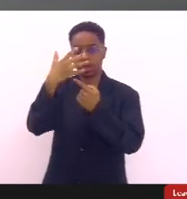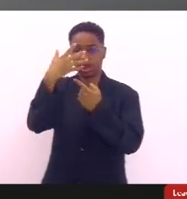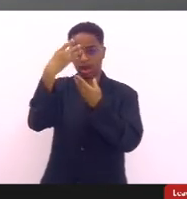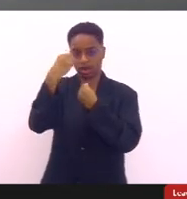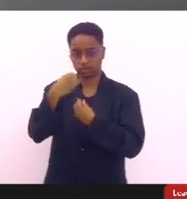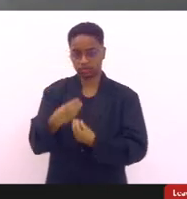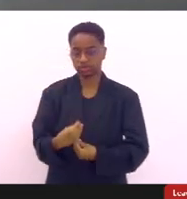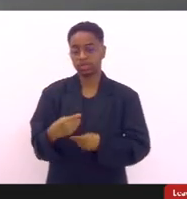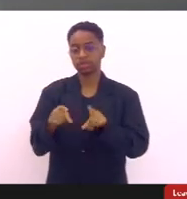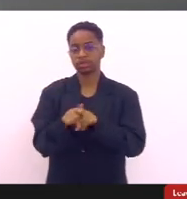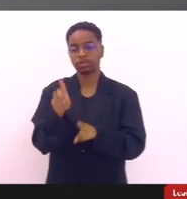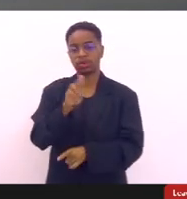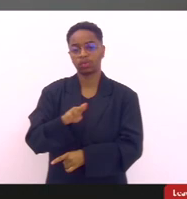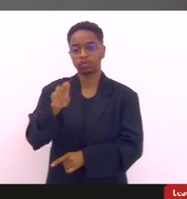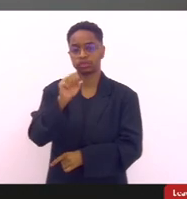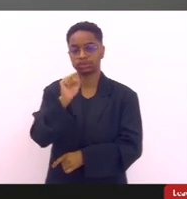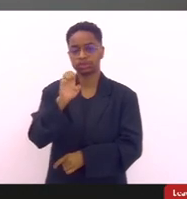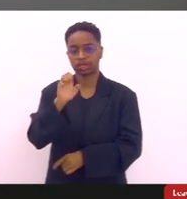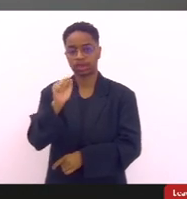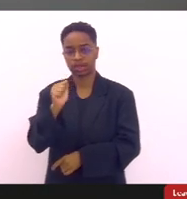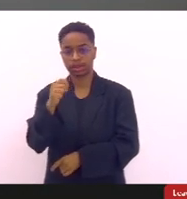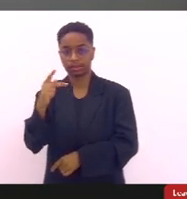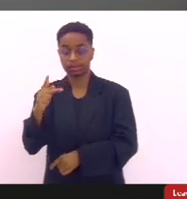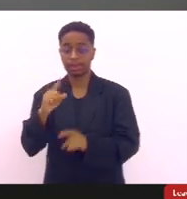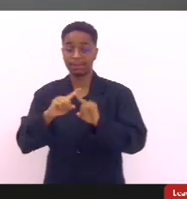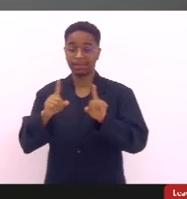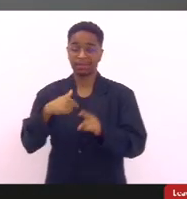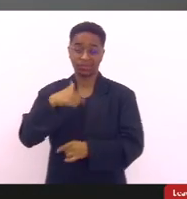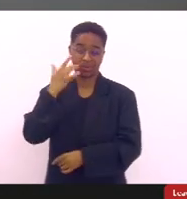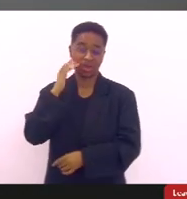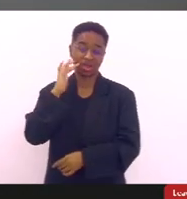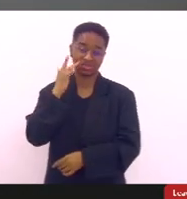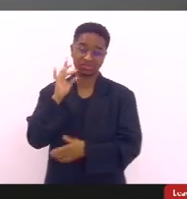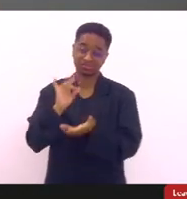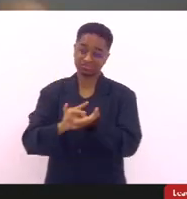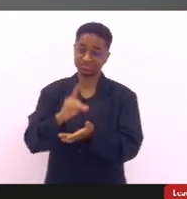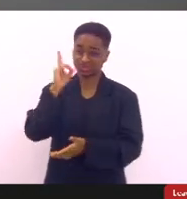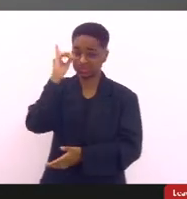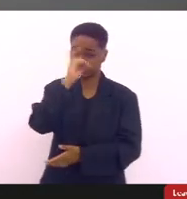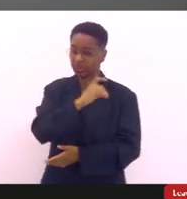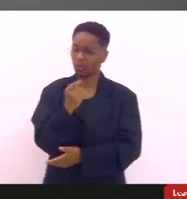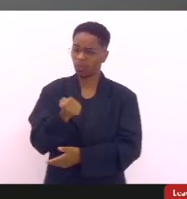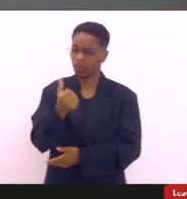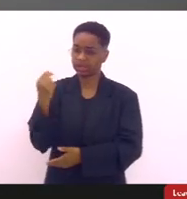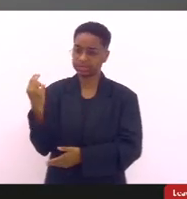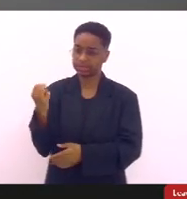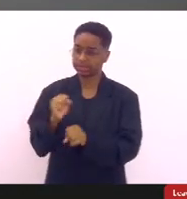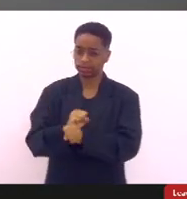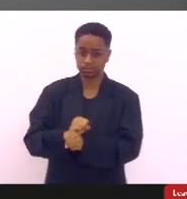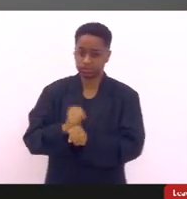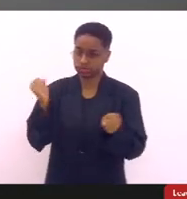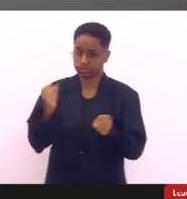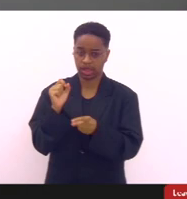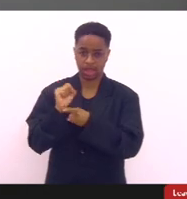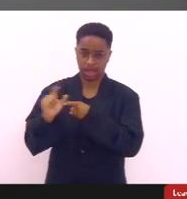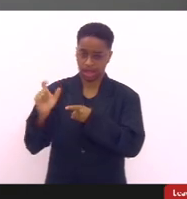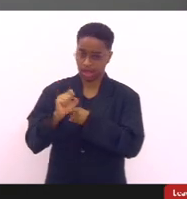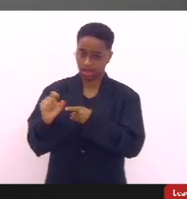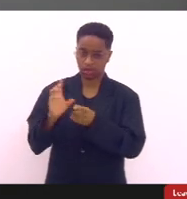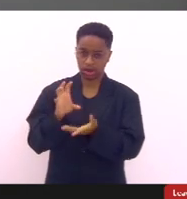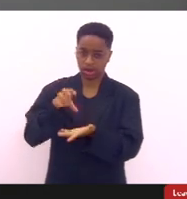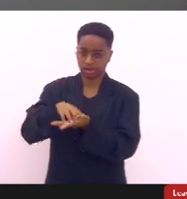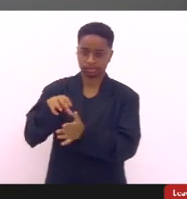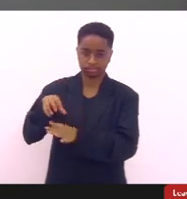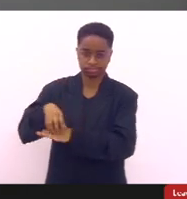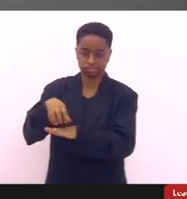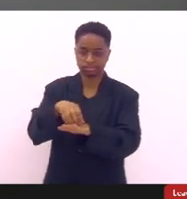e utiliza da SEAP. Eu acho muito difícil, diria praticamente impossível, alugar uma unidade móvel de raio-x,